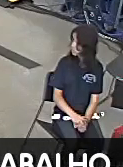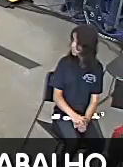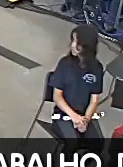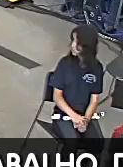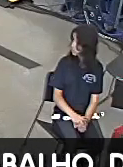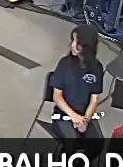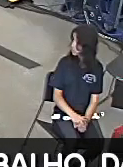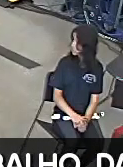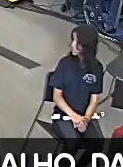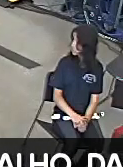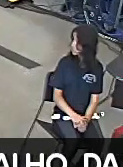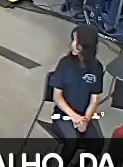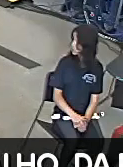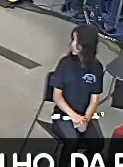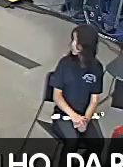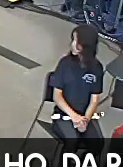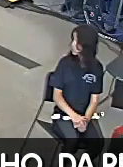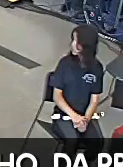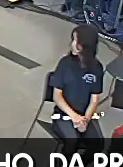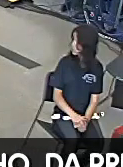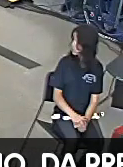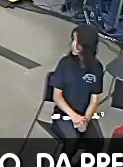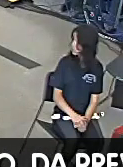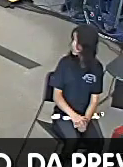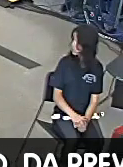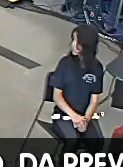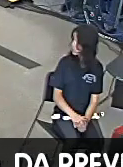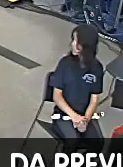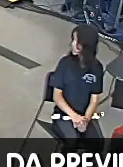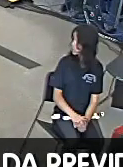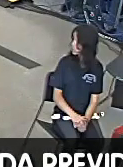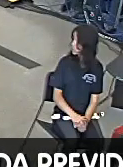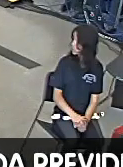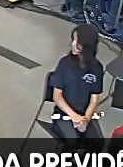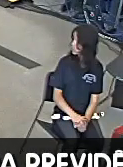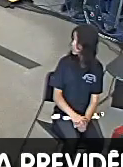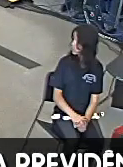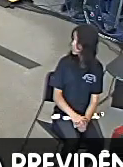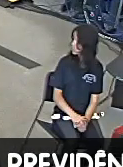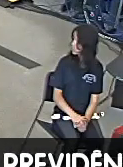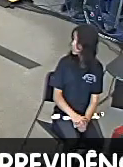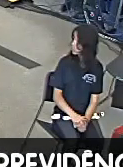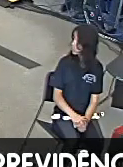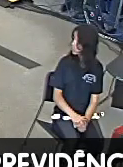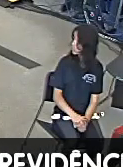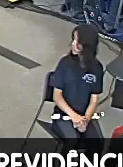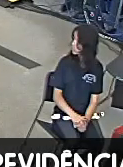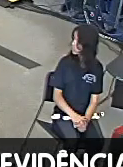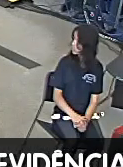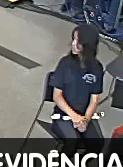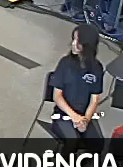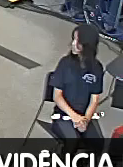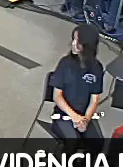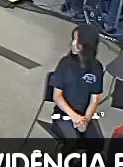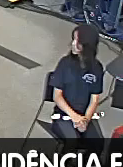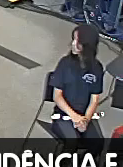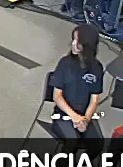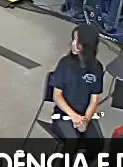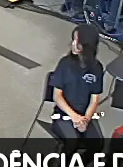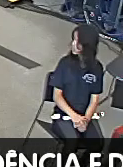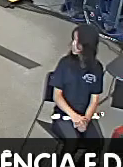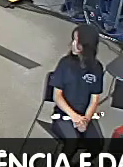apodrece, espalhado frutifica. Essas irmãs romperam fronteiras e